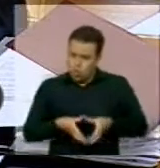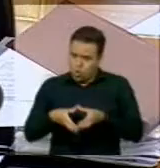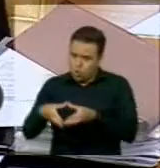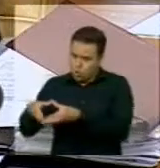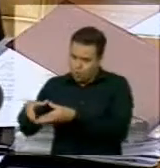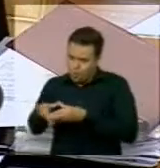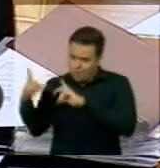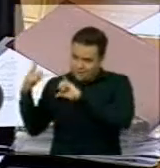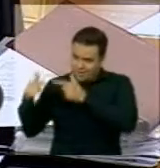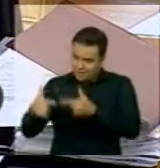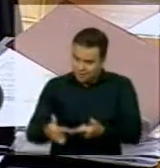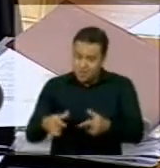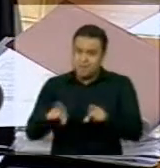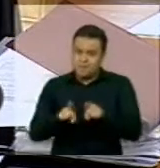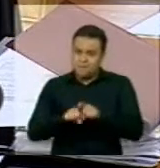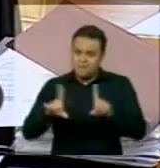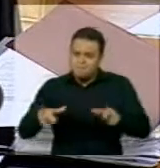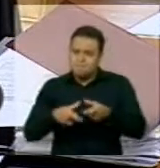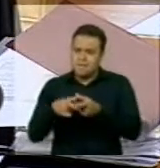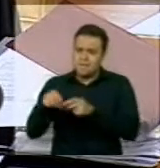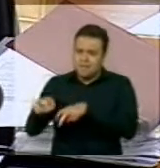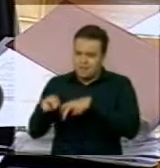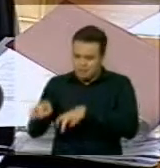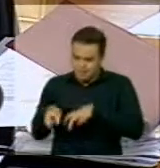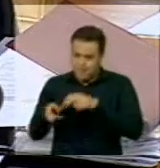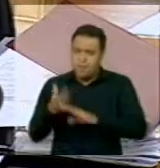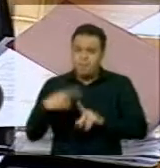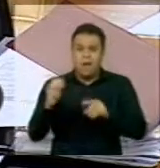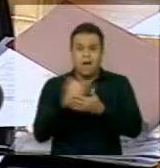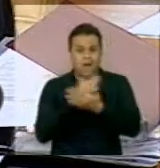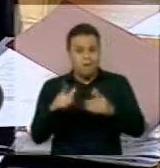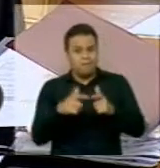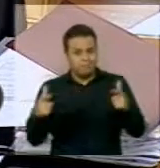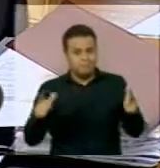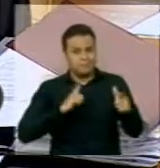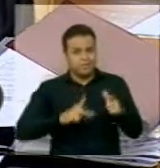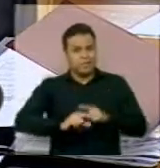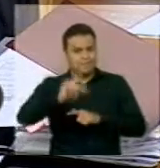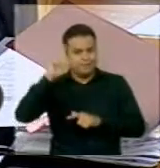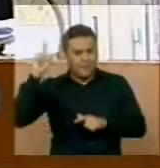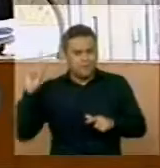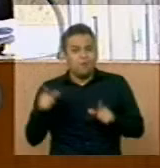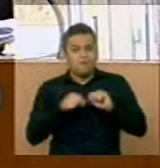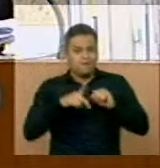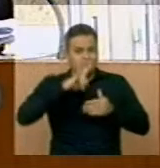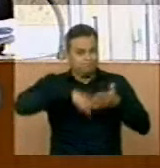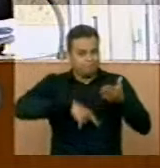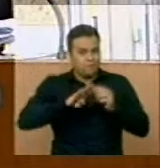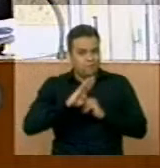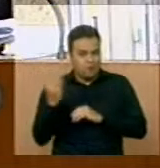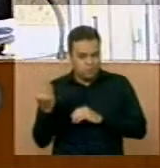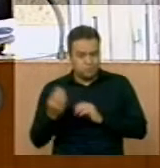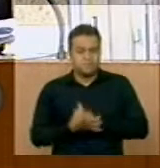pequenos agricultores contra aqueles que vêm grilhando e falseando há muito tempo. É como voto. Pois, senhor presidente.